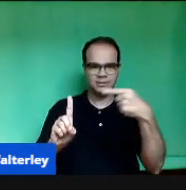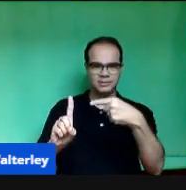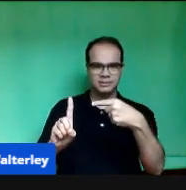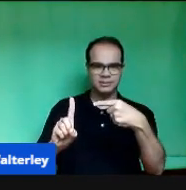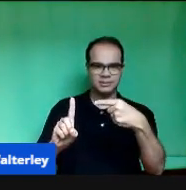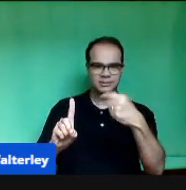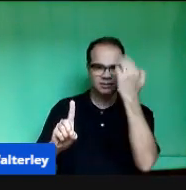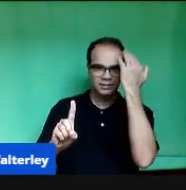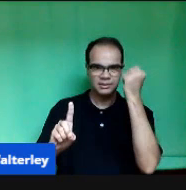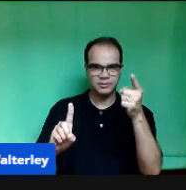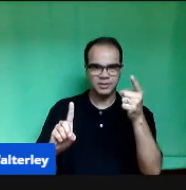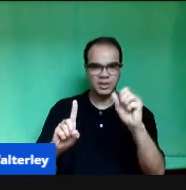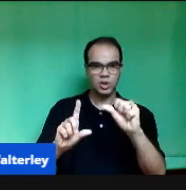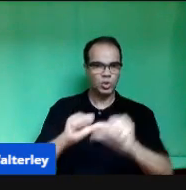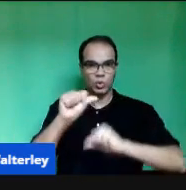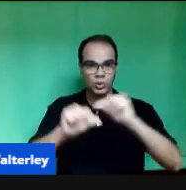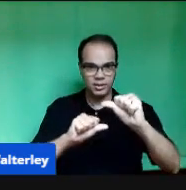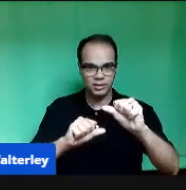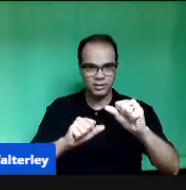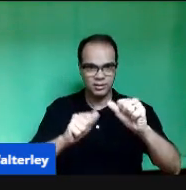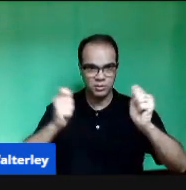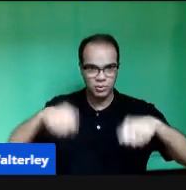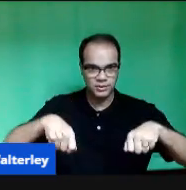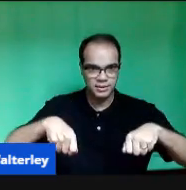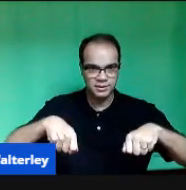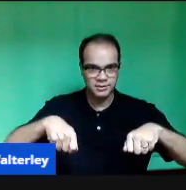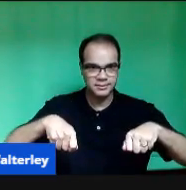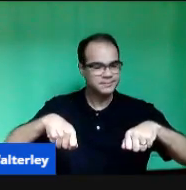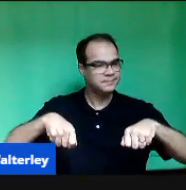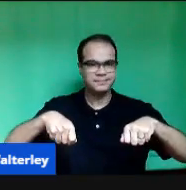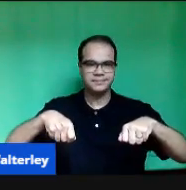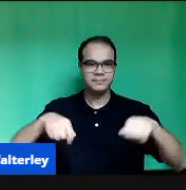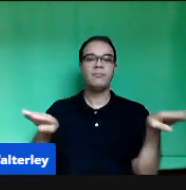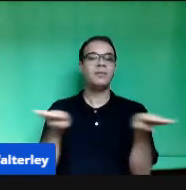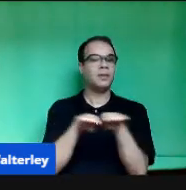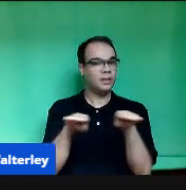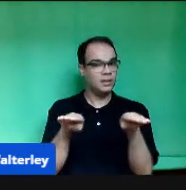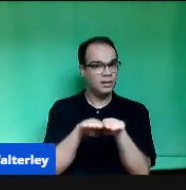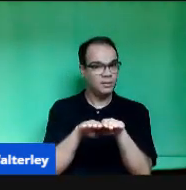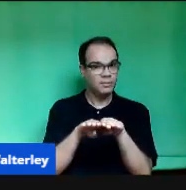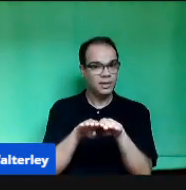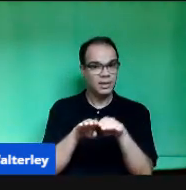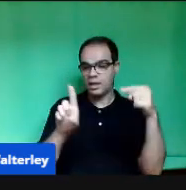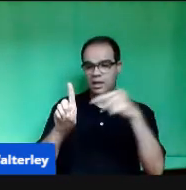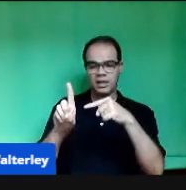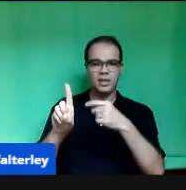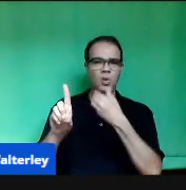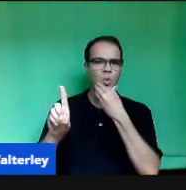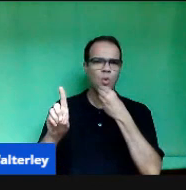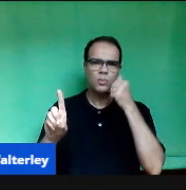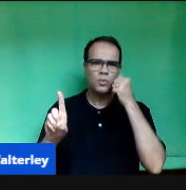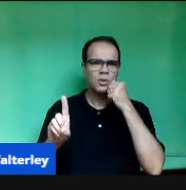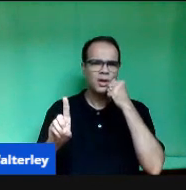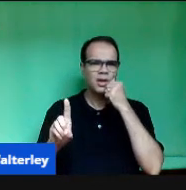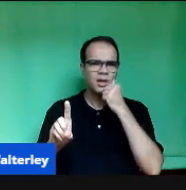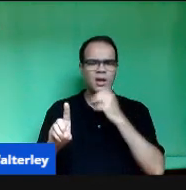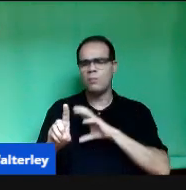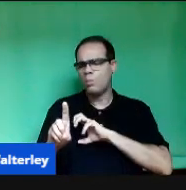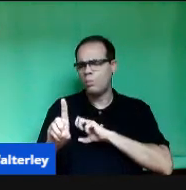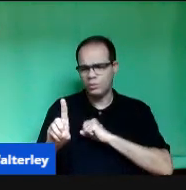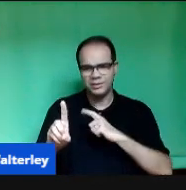ser heterossexual, da mesma forma que os heterossexuais que me assistem não conseguiriam ser, por um